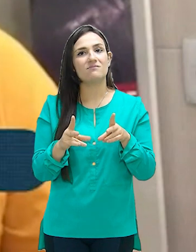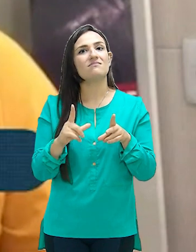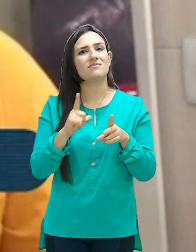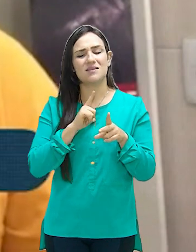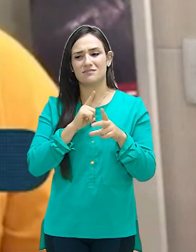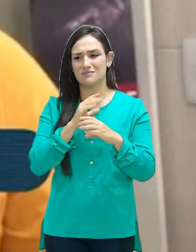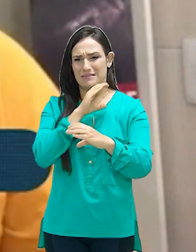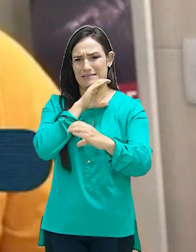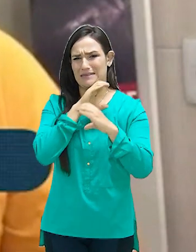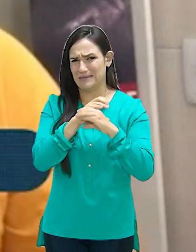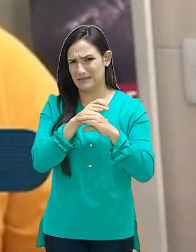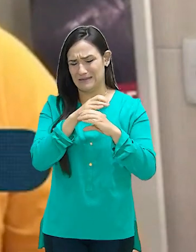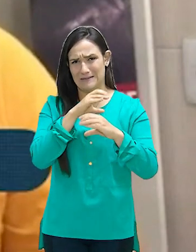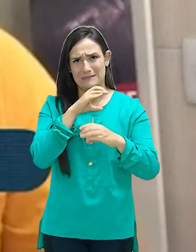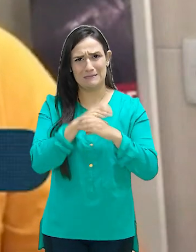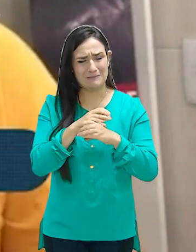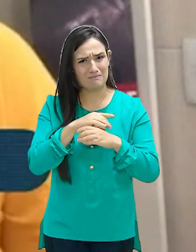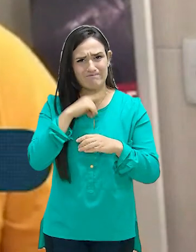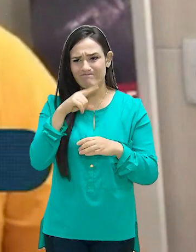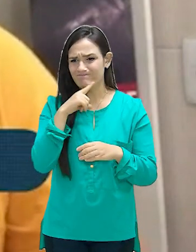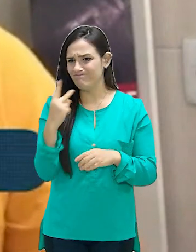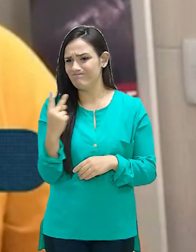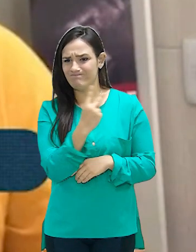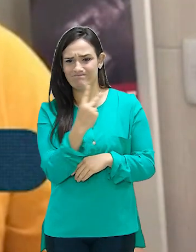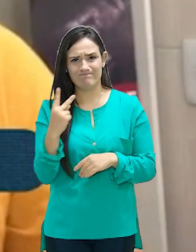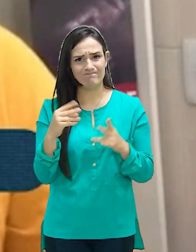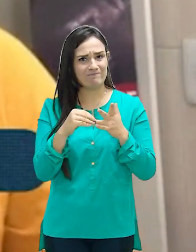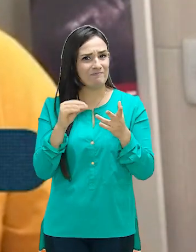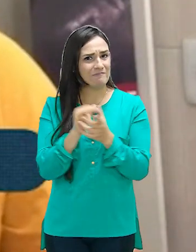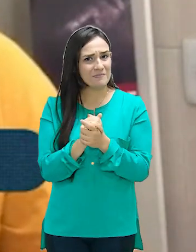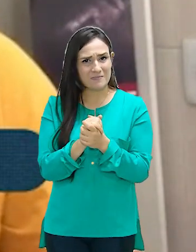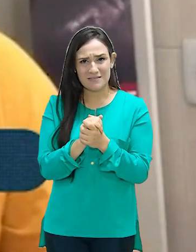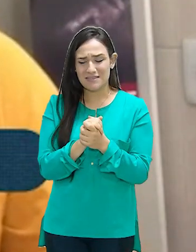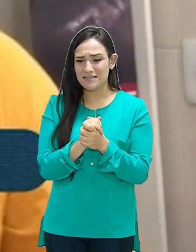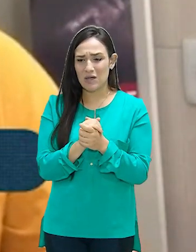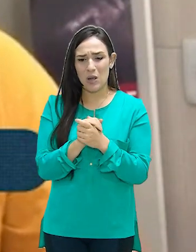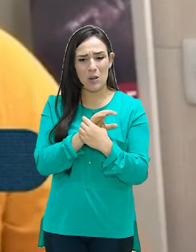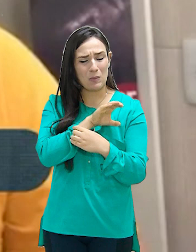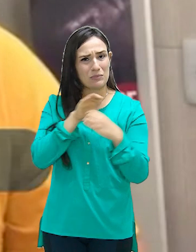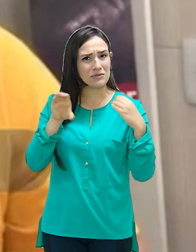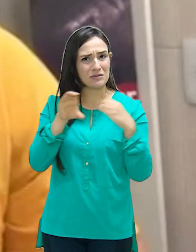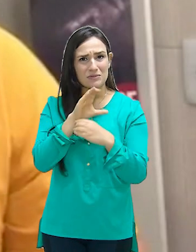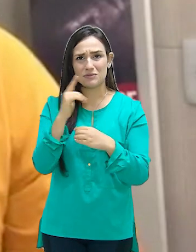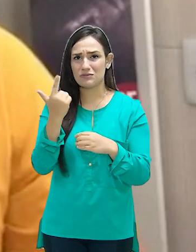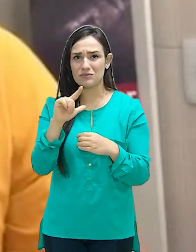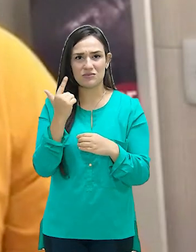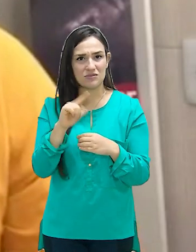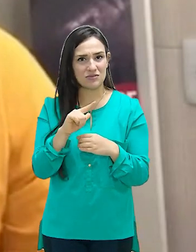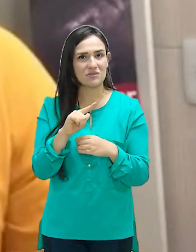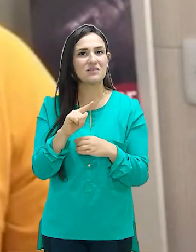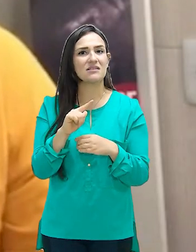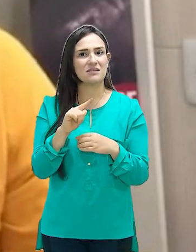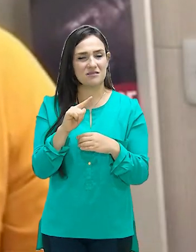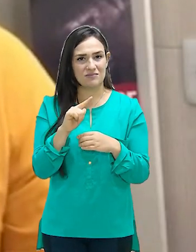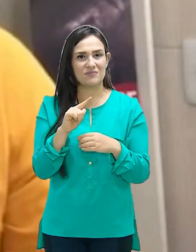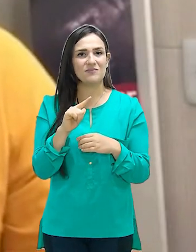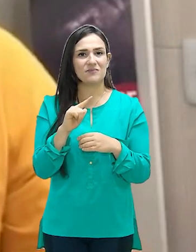truncada entre os dois, e até mesmo uma falta de comunicação entre os dois, decorrente